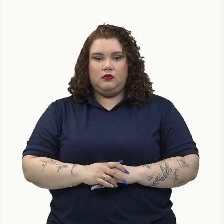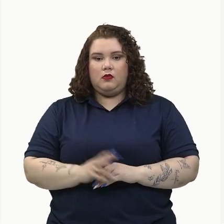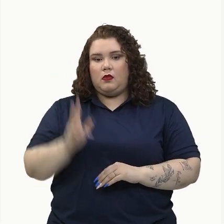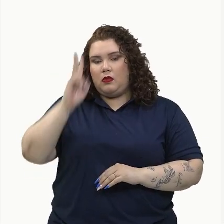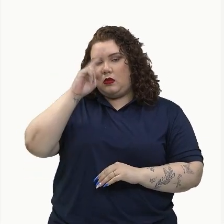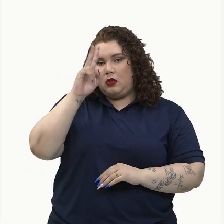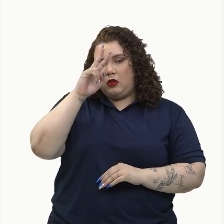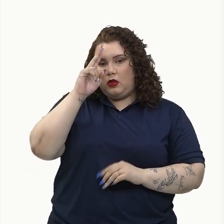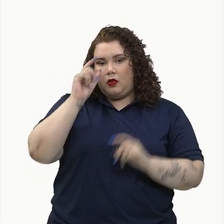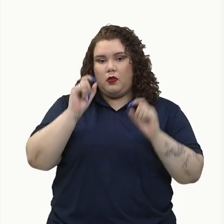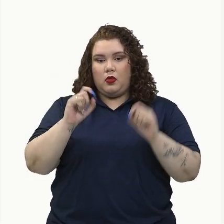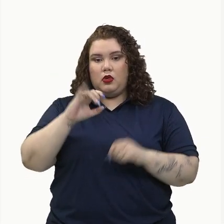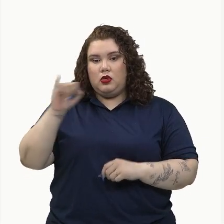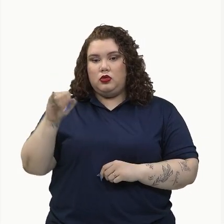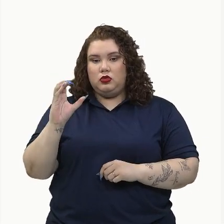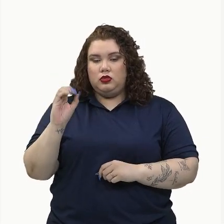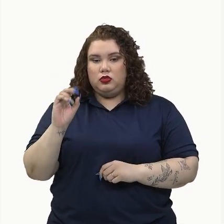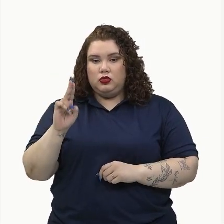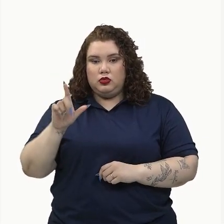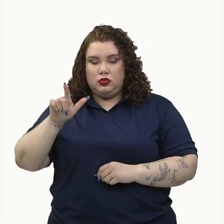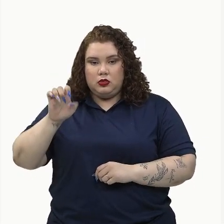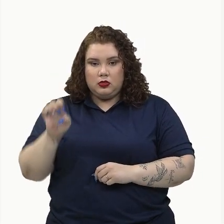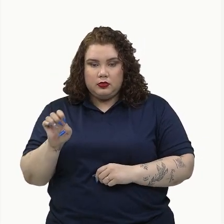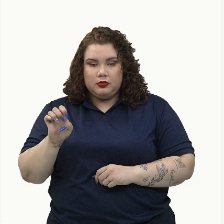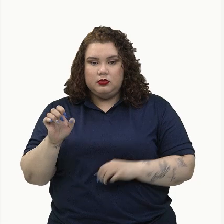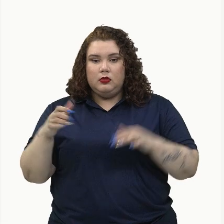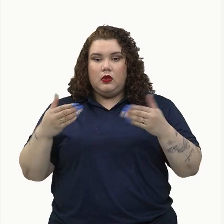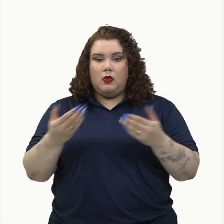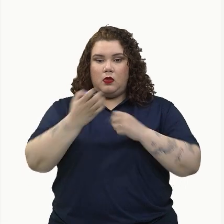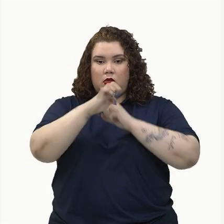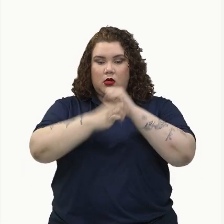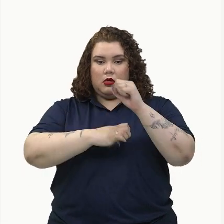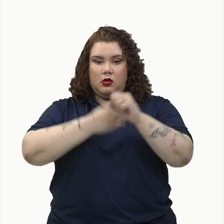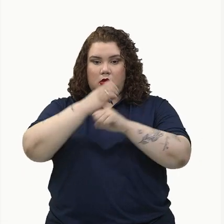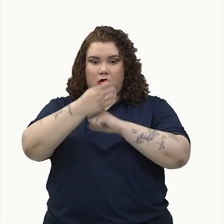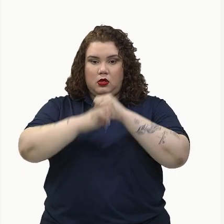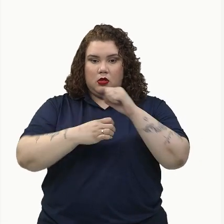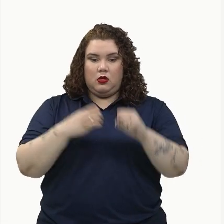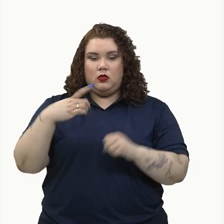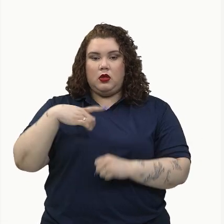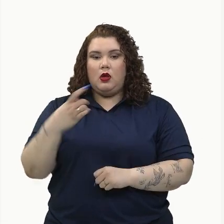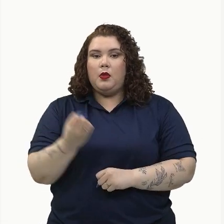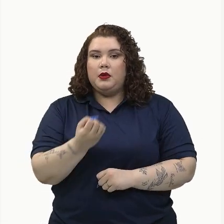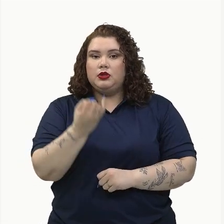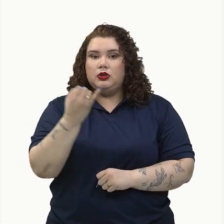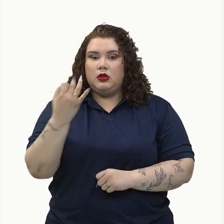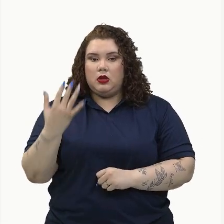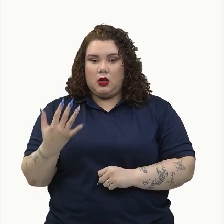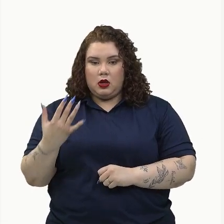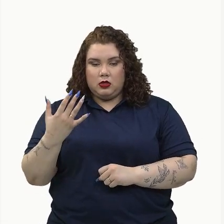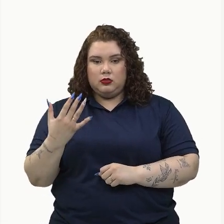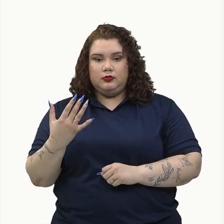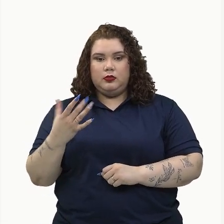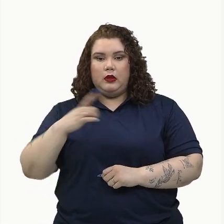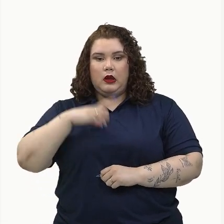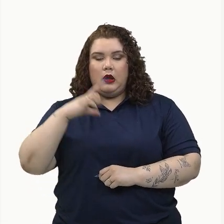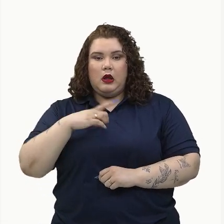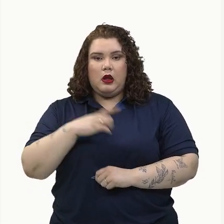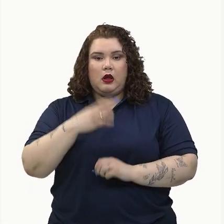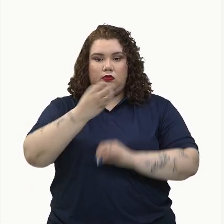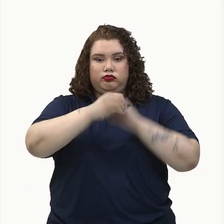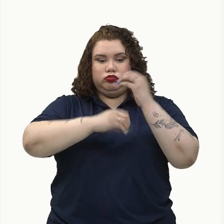lá o que é o efeito Joule? Quando os elétrons livres, como está mostrando aqui, ó, são acelerados